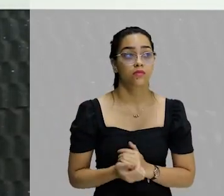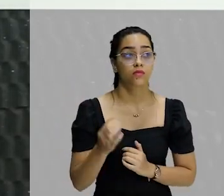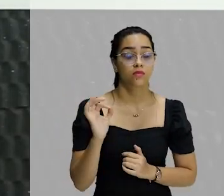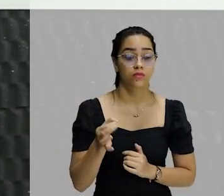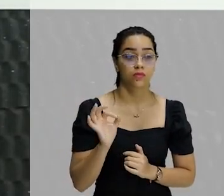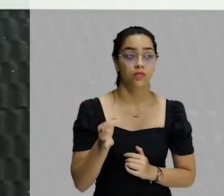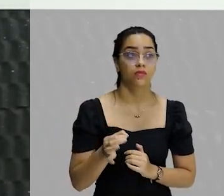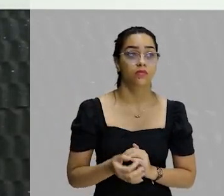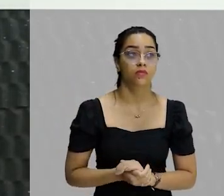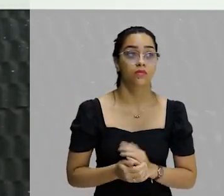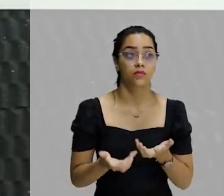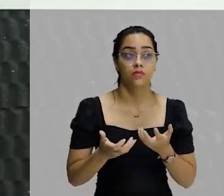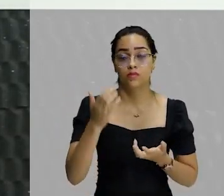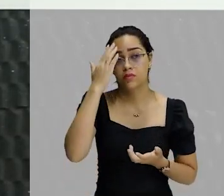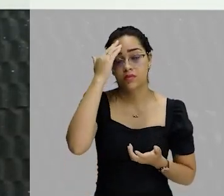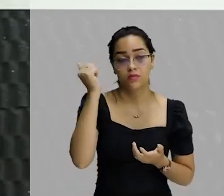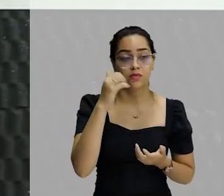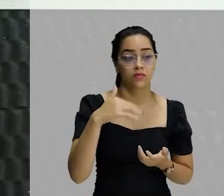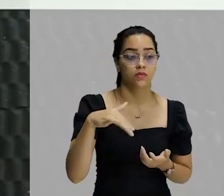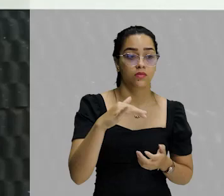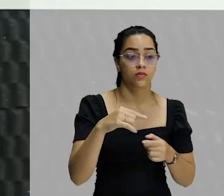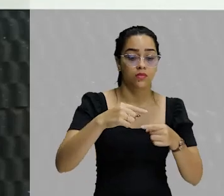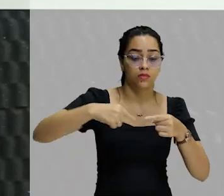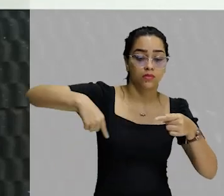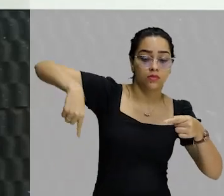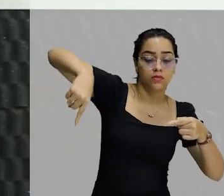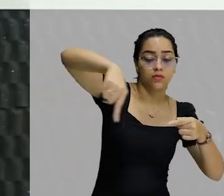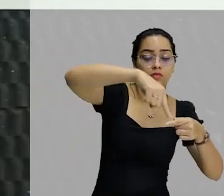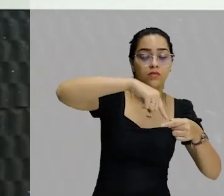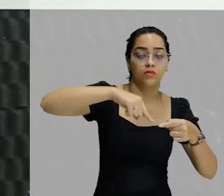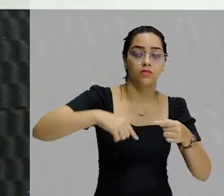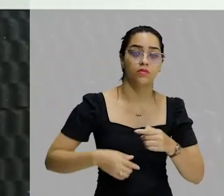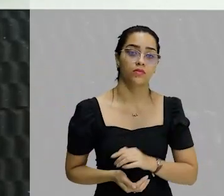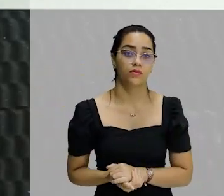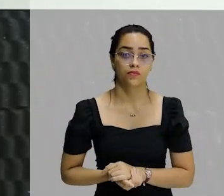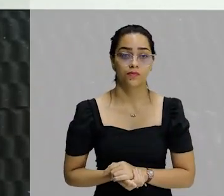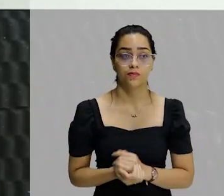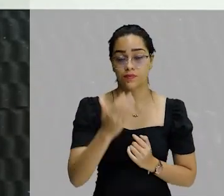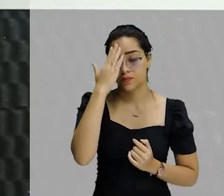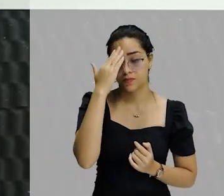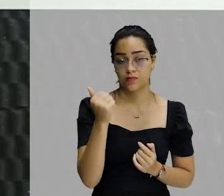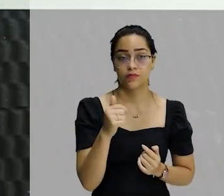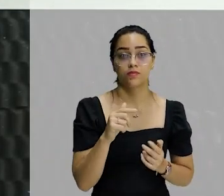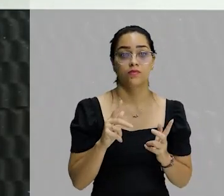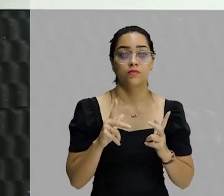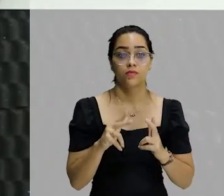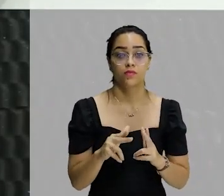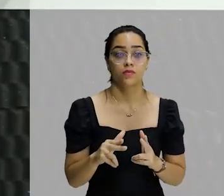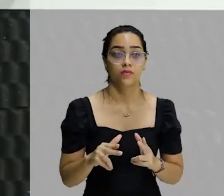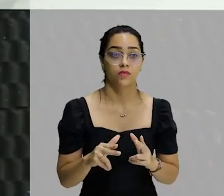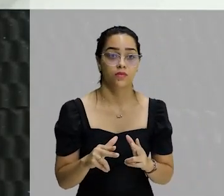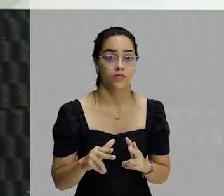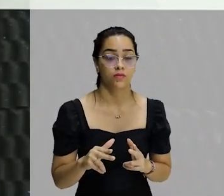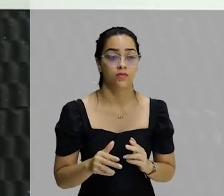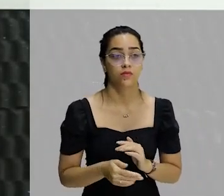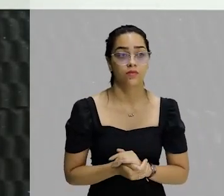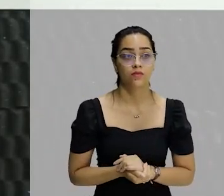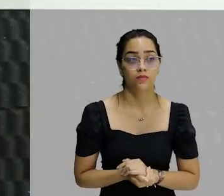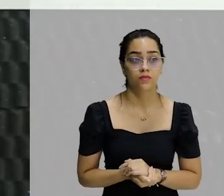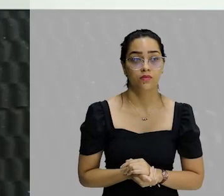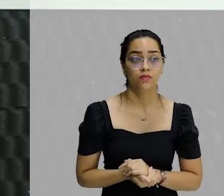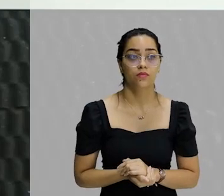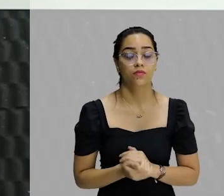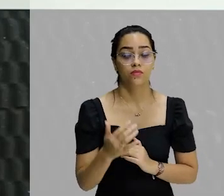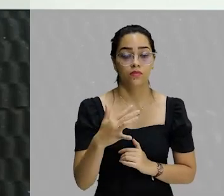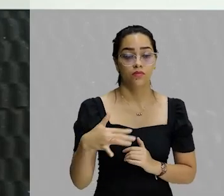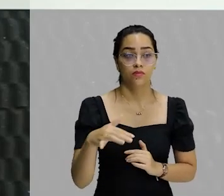Certo? Aí ele quer saber a área do círculo maior. O círculo maior é essa área aqui, ó. Então, a